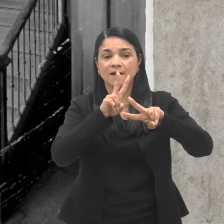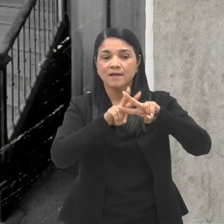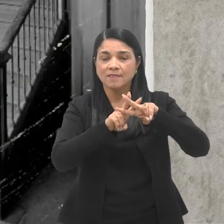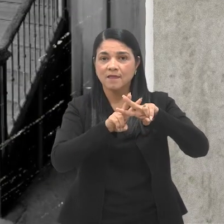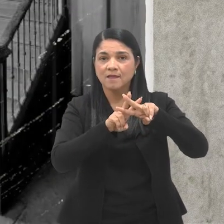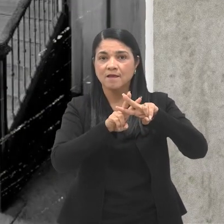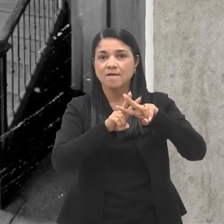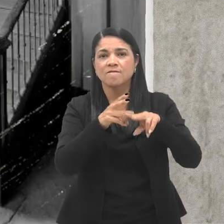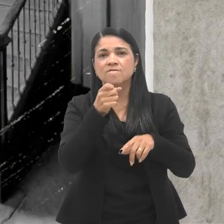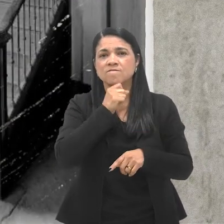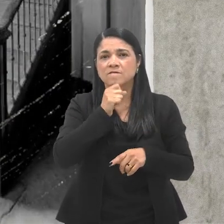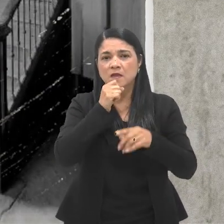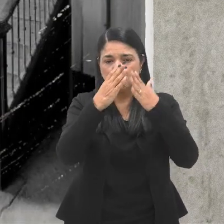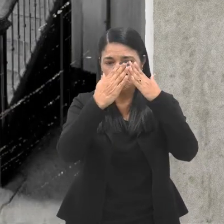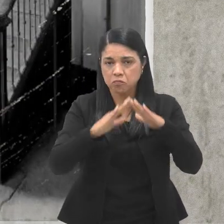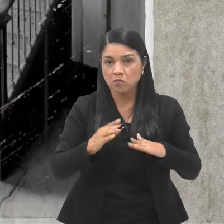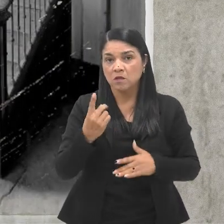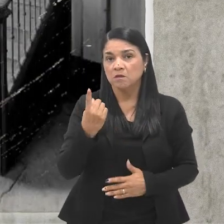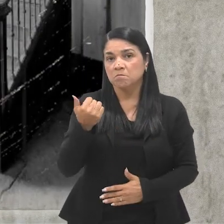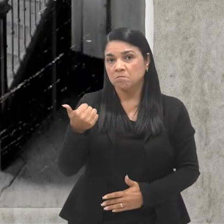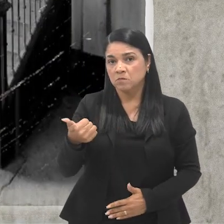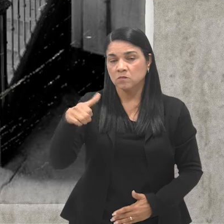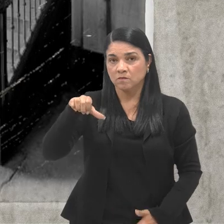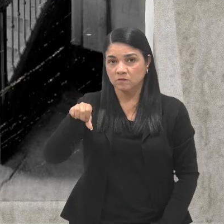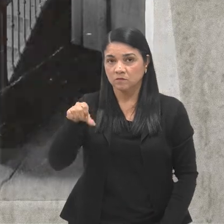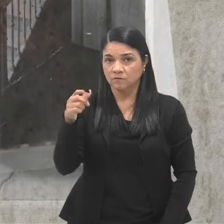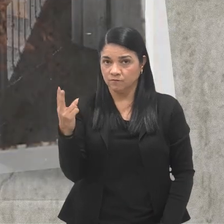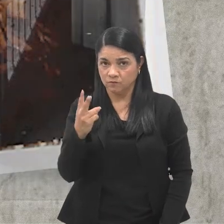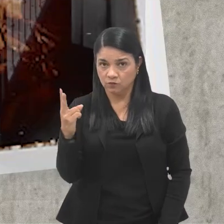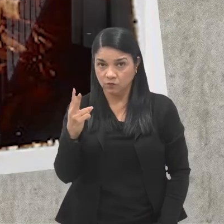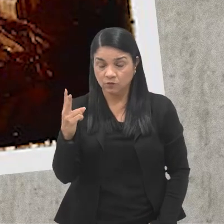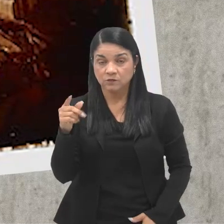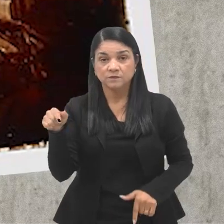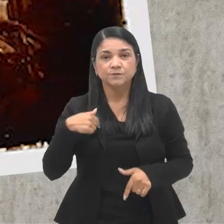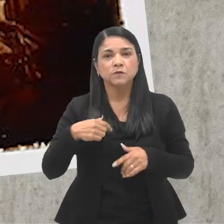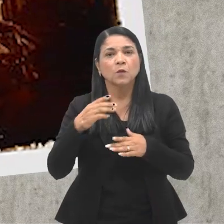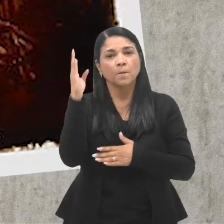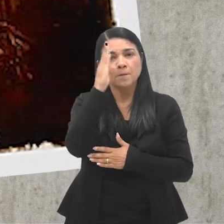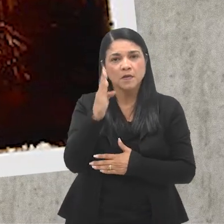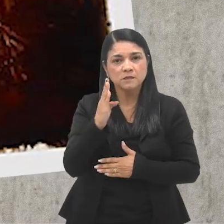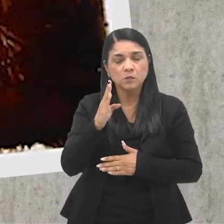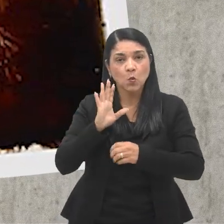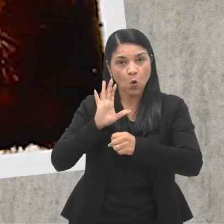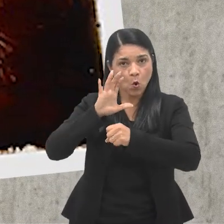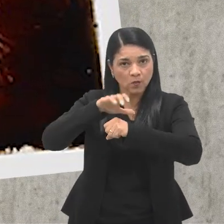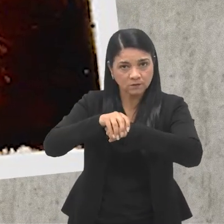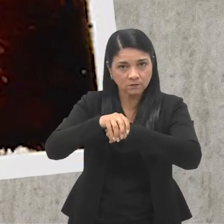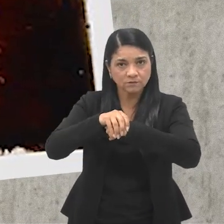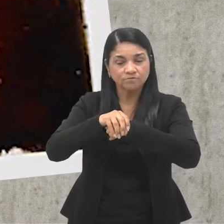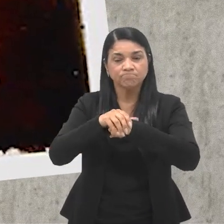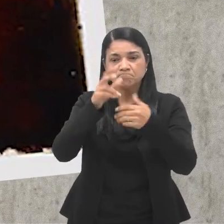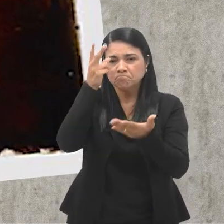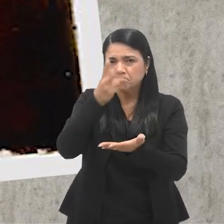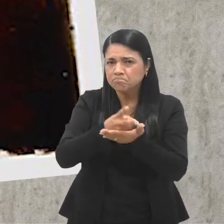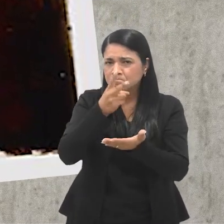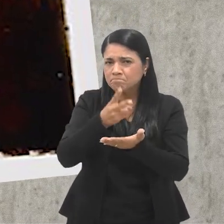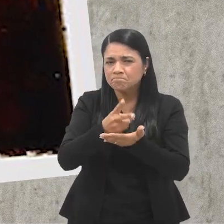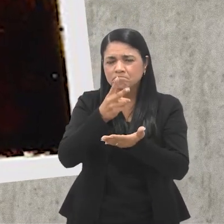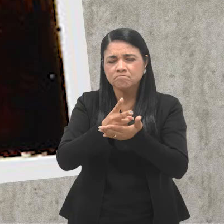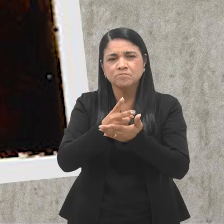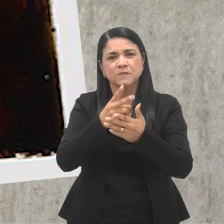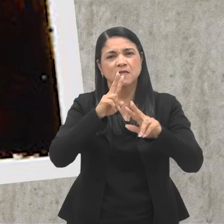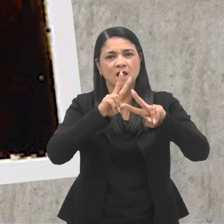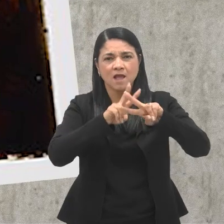Cadeia Velha, que foi demolida em 1922. No Brasil colonial, era costume a cadeia